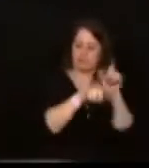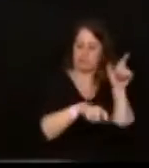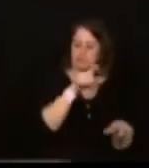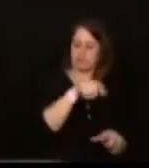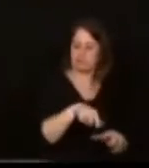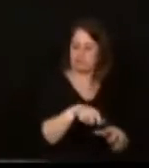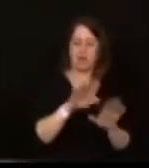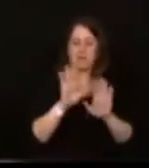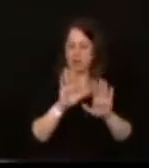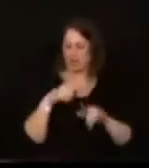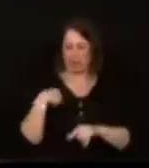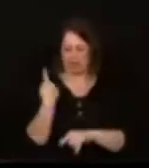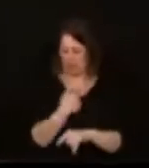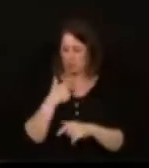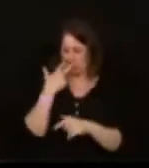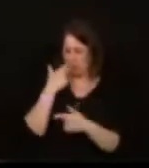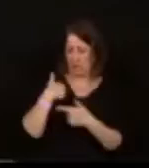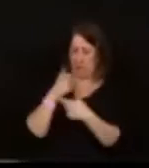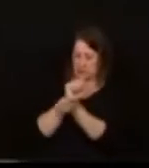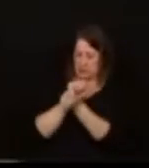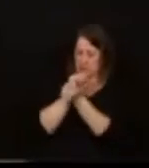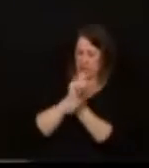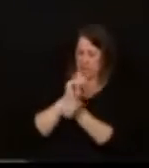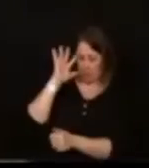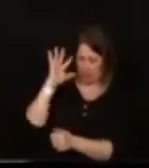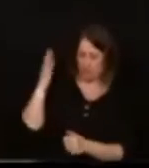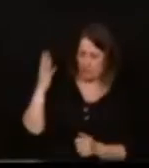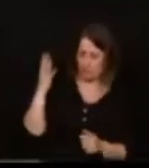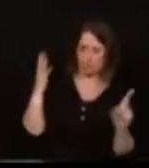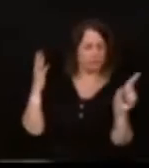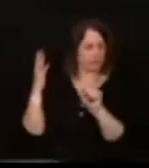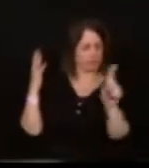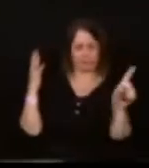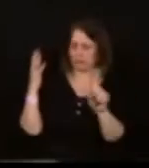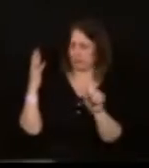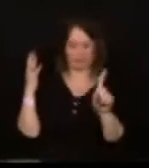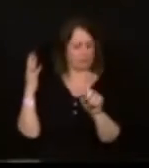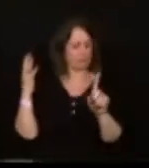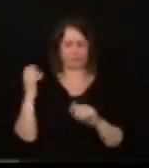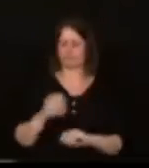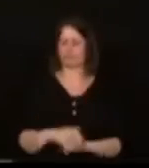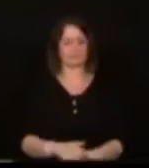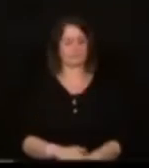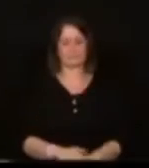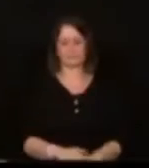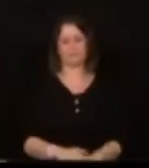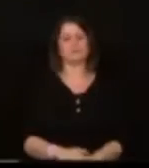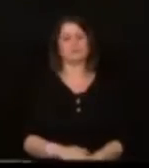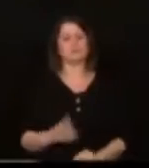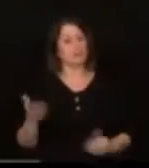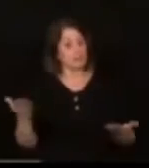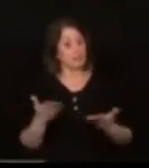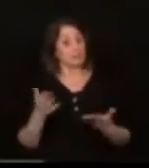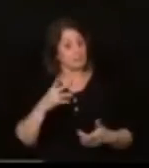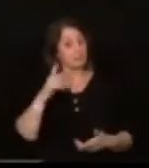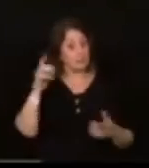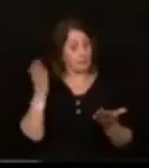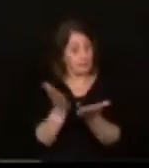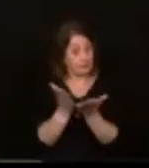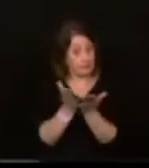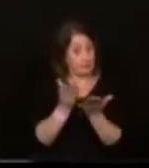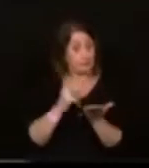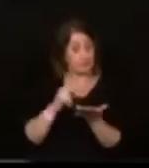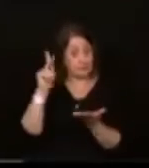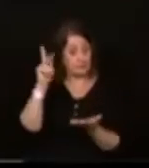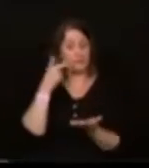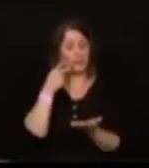escravos das nossas decisões, que têm que ser tomadas. Como diz a própria Bíblia,